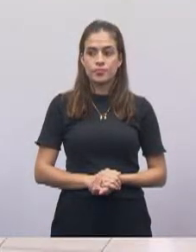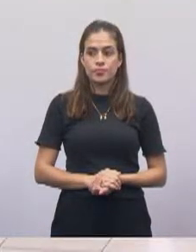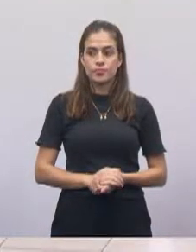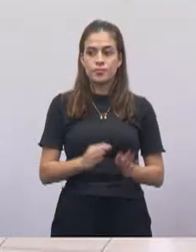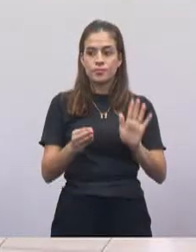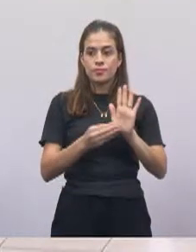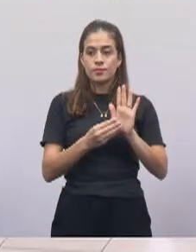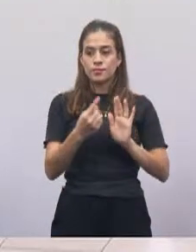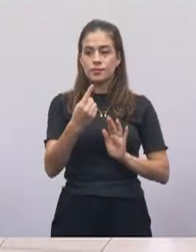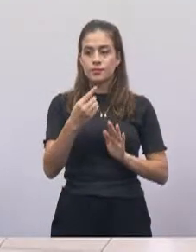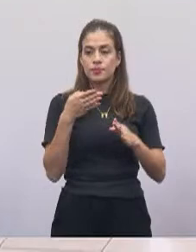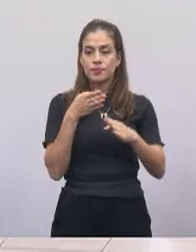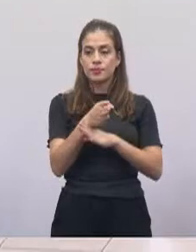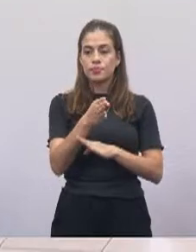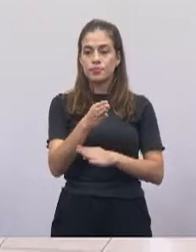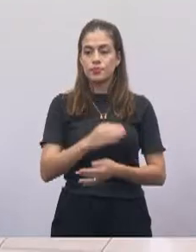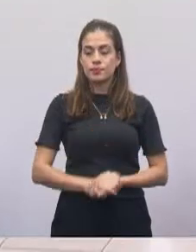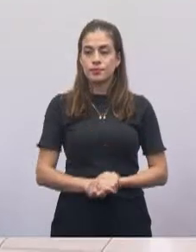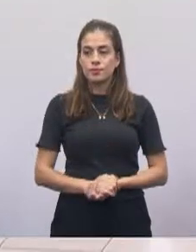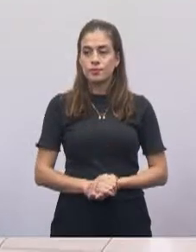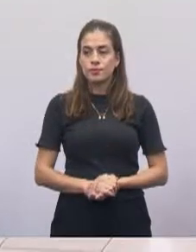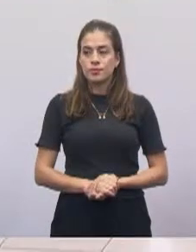A emenda número 1 foi aprovada.